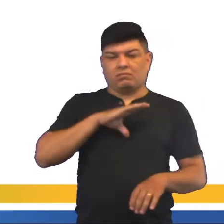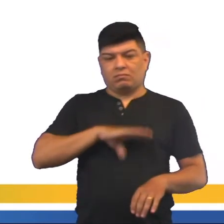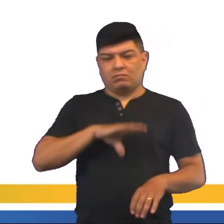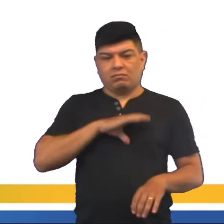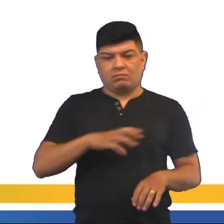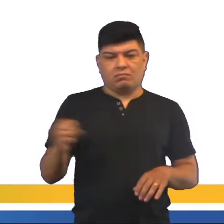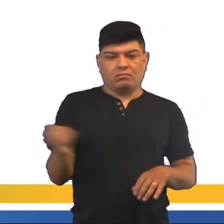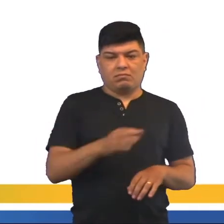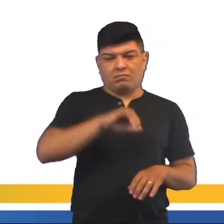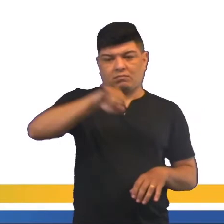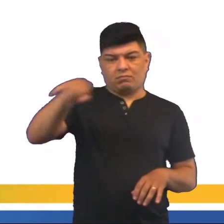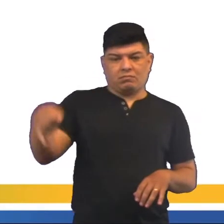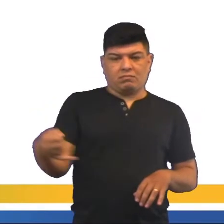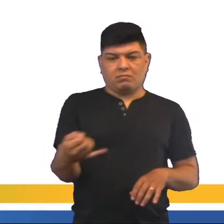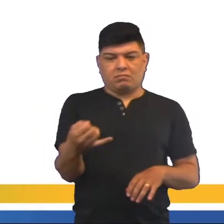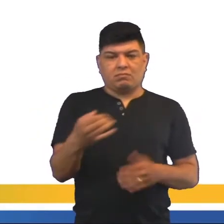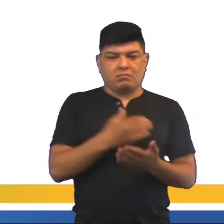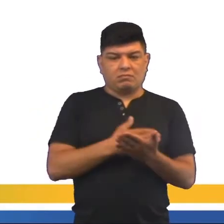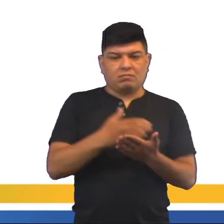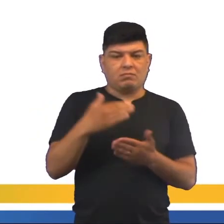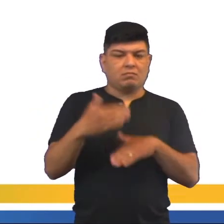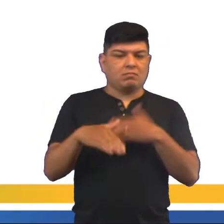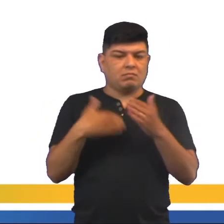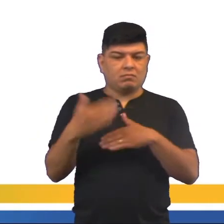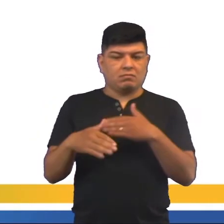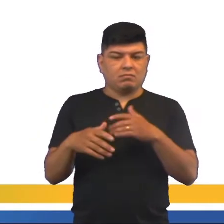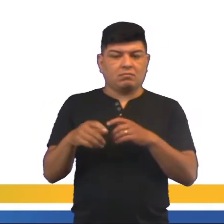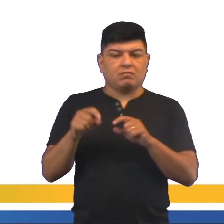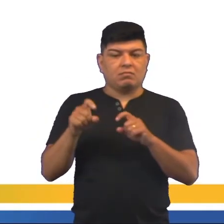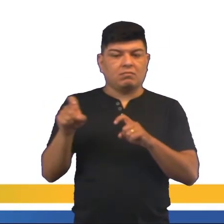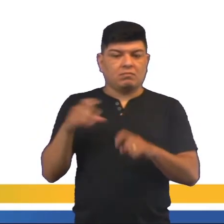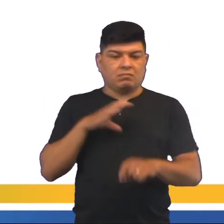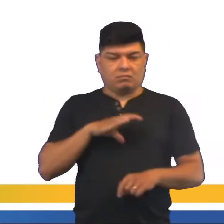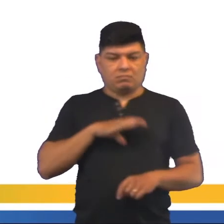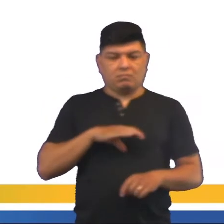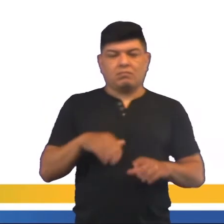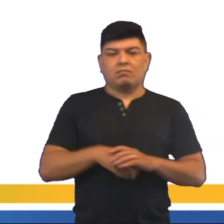busca de novas oportunidades, dando início ao processo de urbanização.